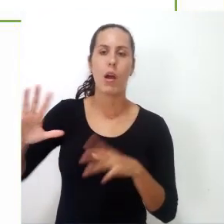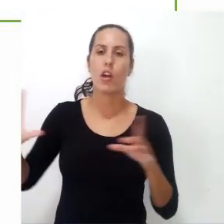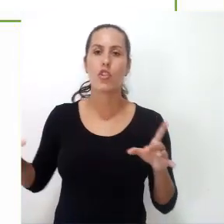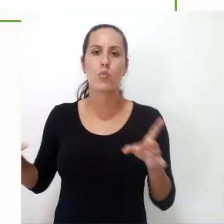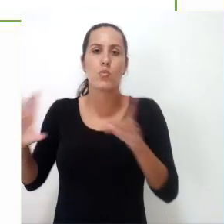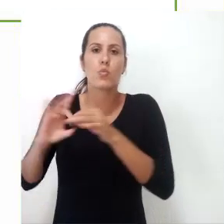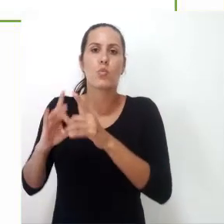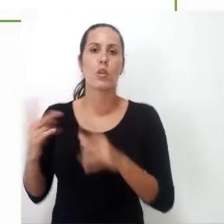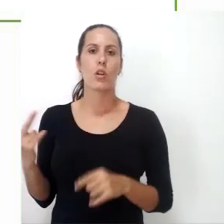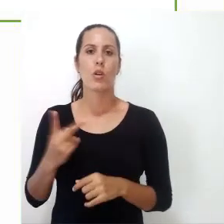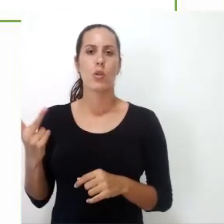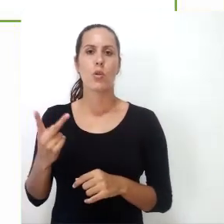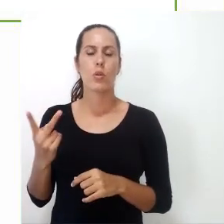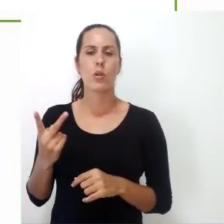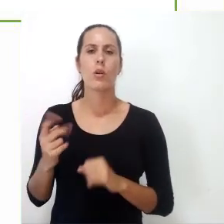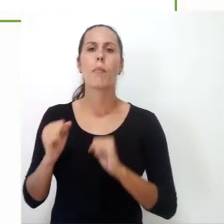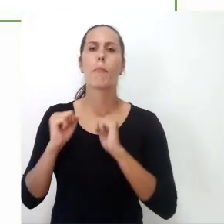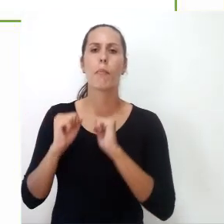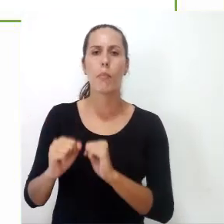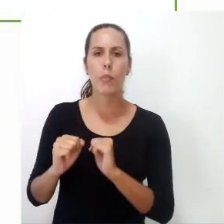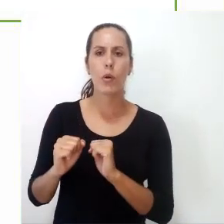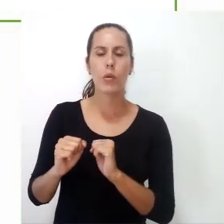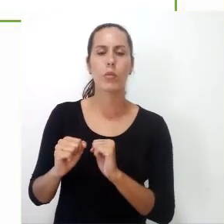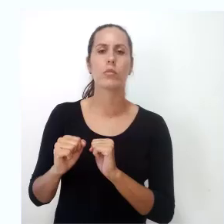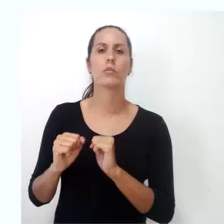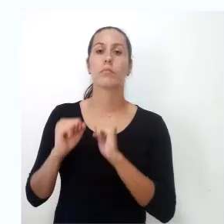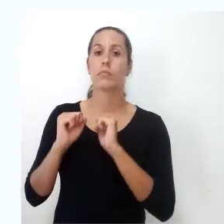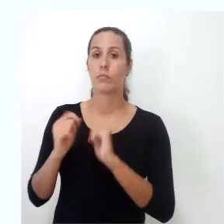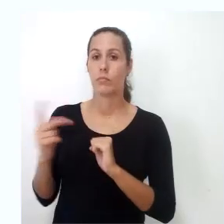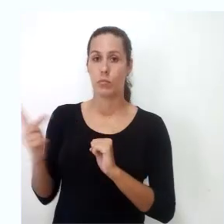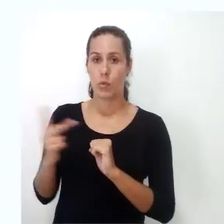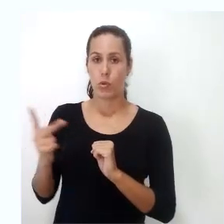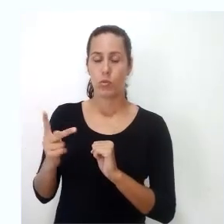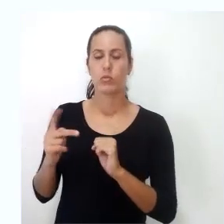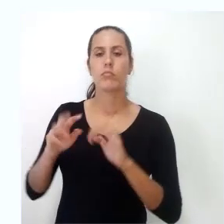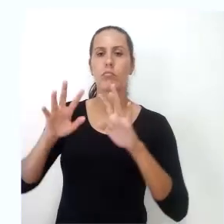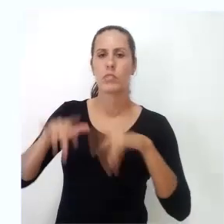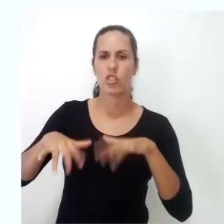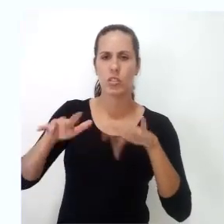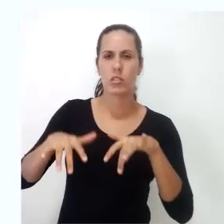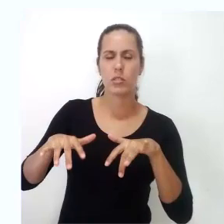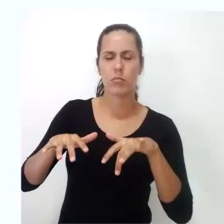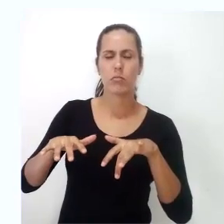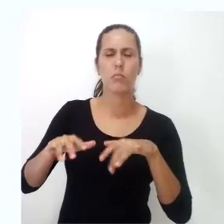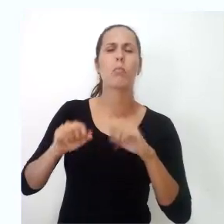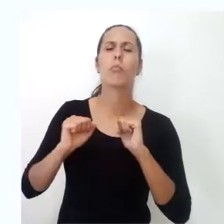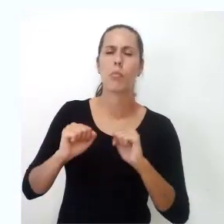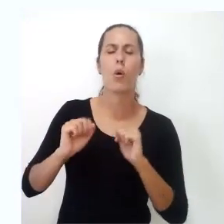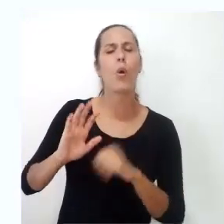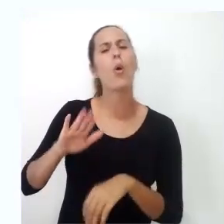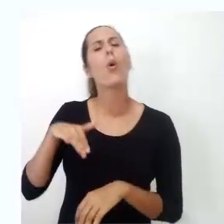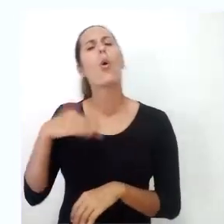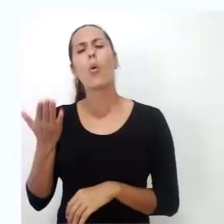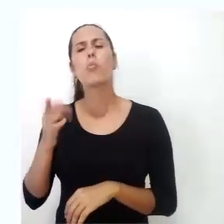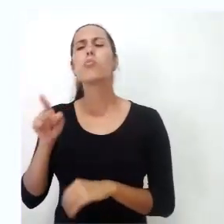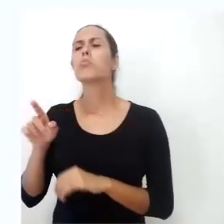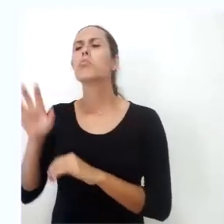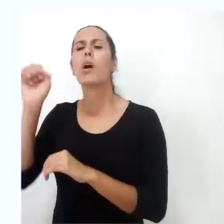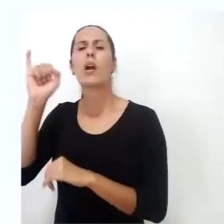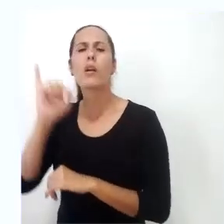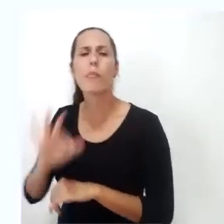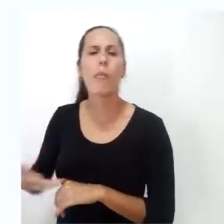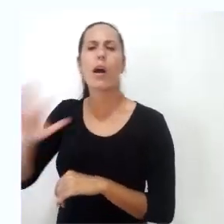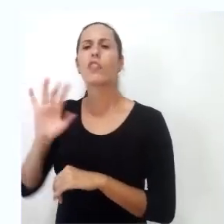textos normativos, a norma, né? Eles podem ter ou não ter a palavra escrita, certo?